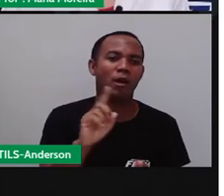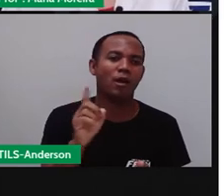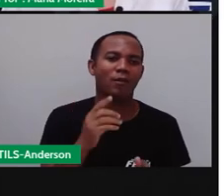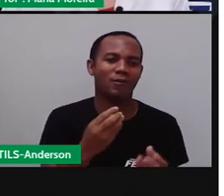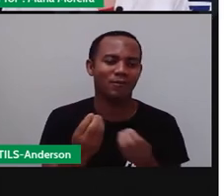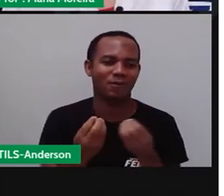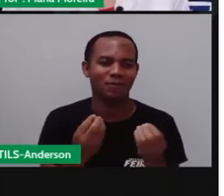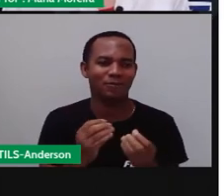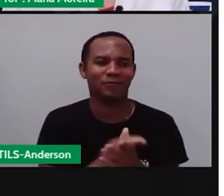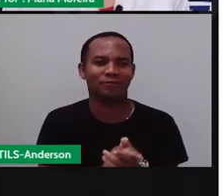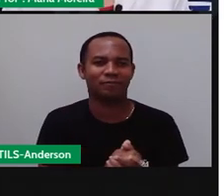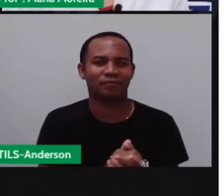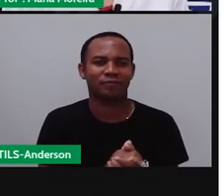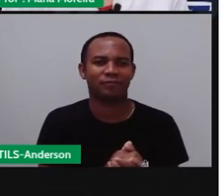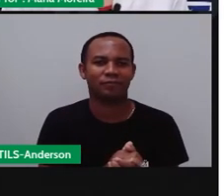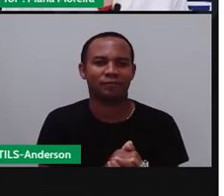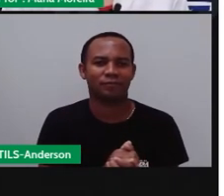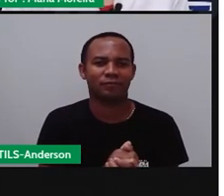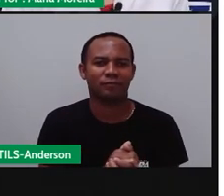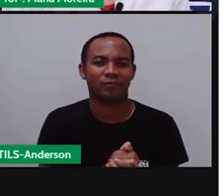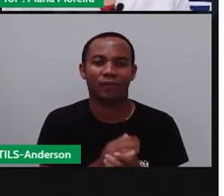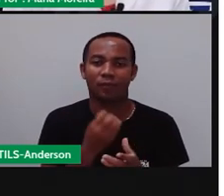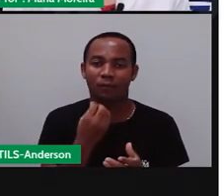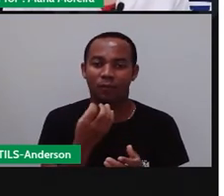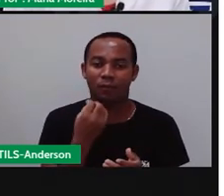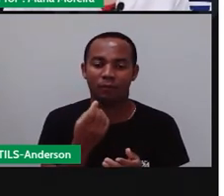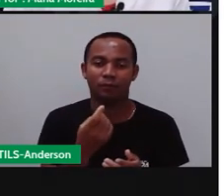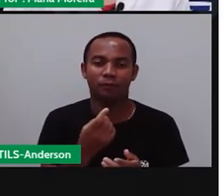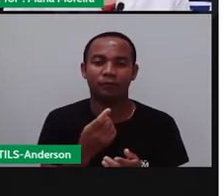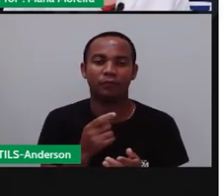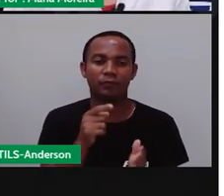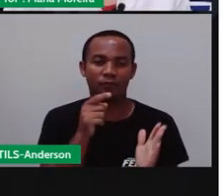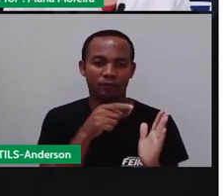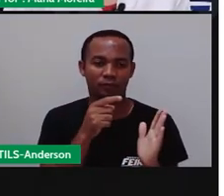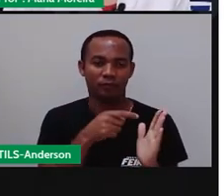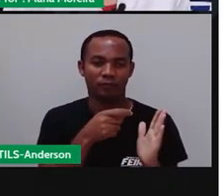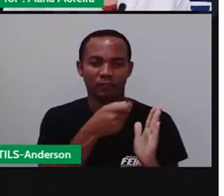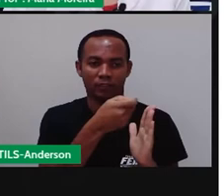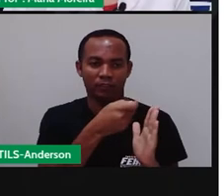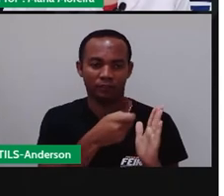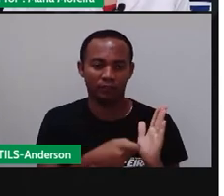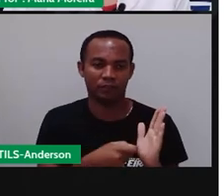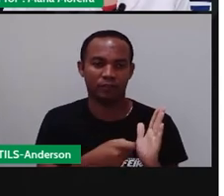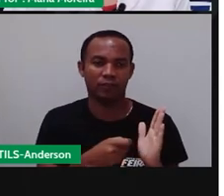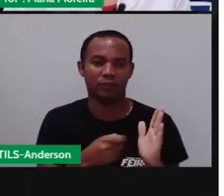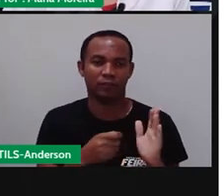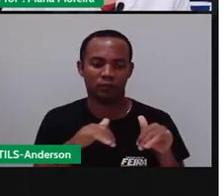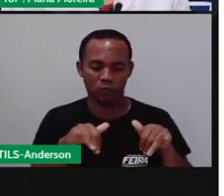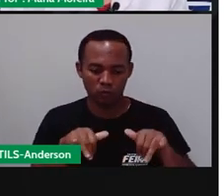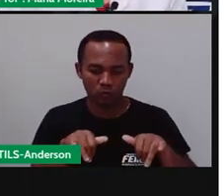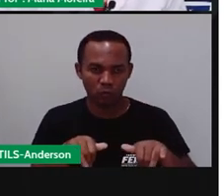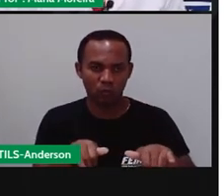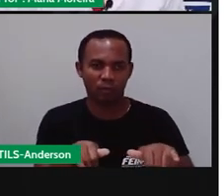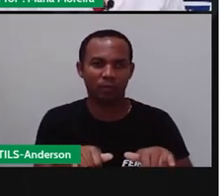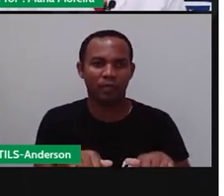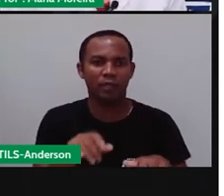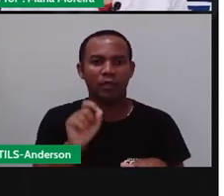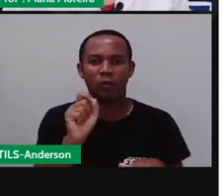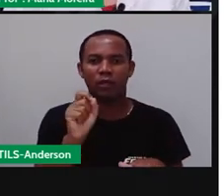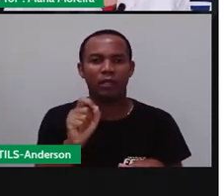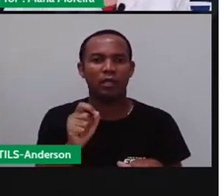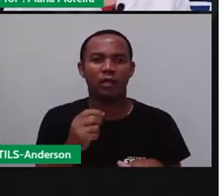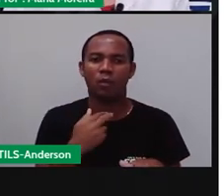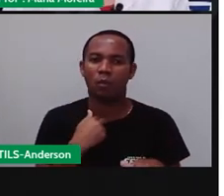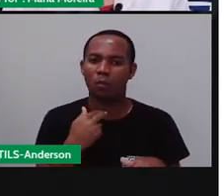essas listas, tá? Bom, lista de supermercado. Essa lista, né, não pode